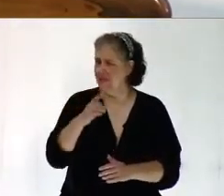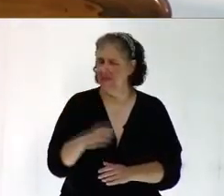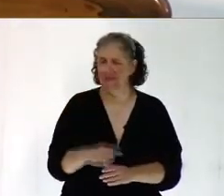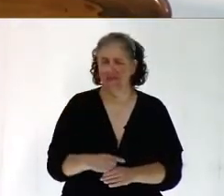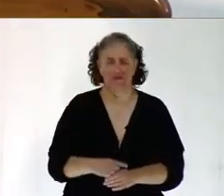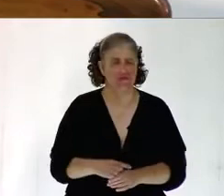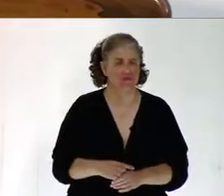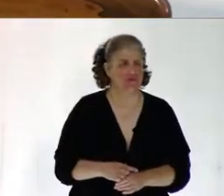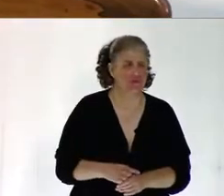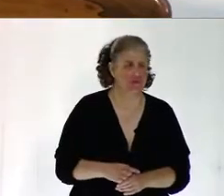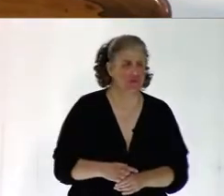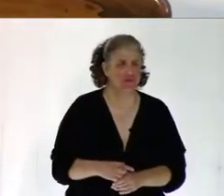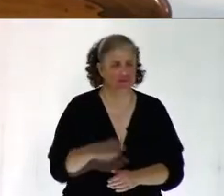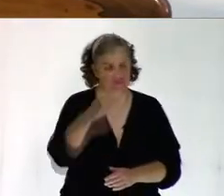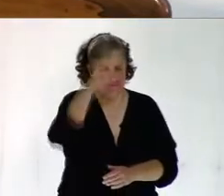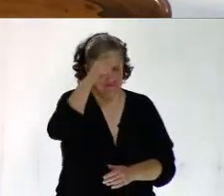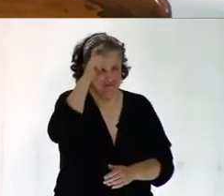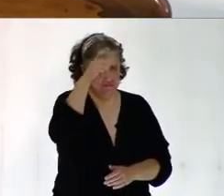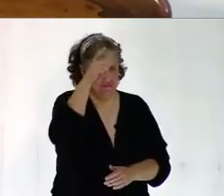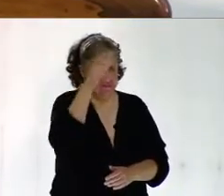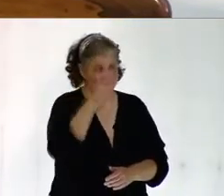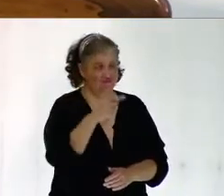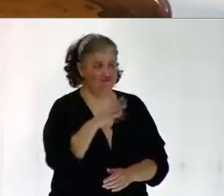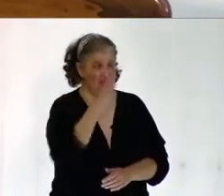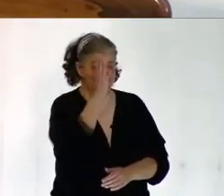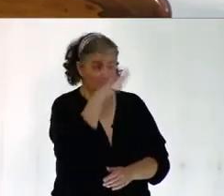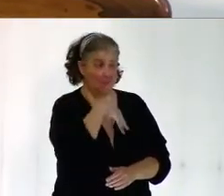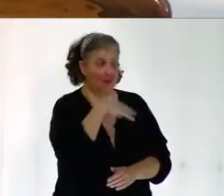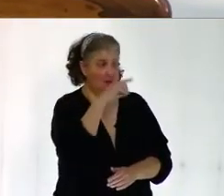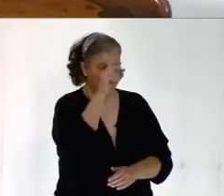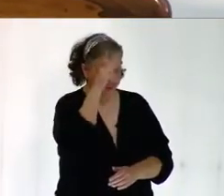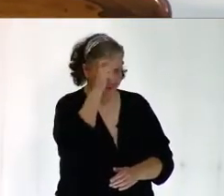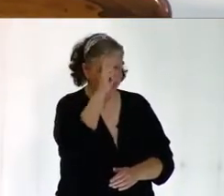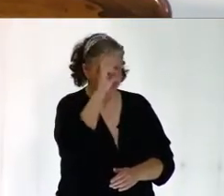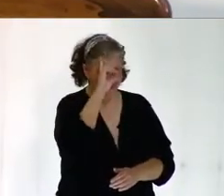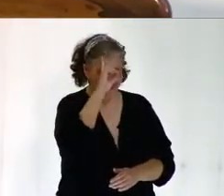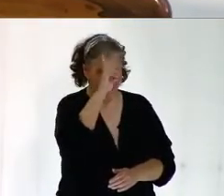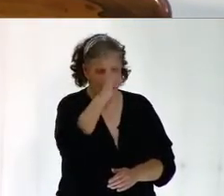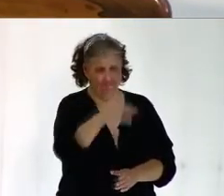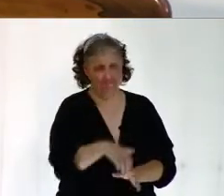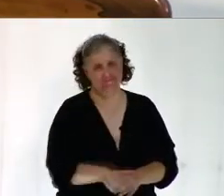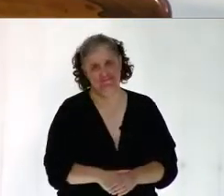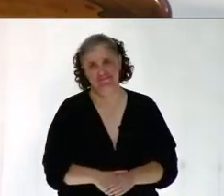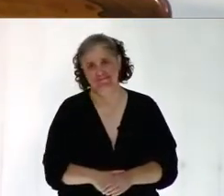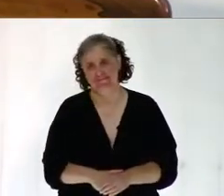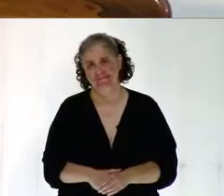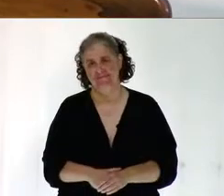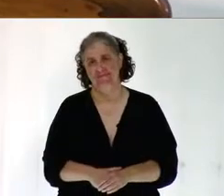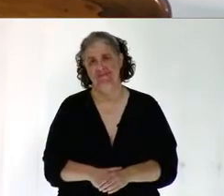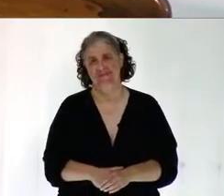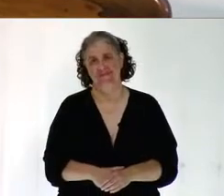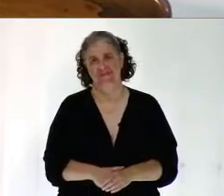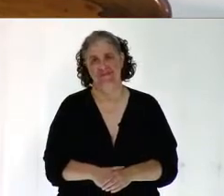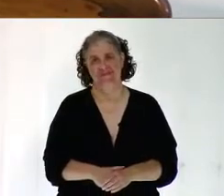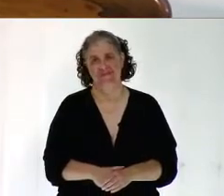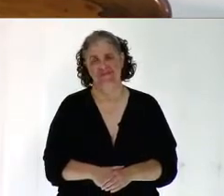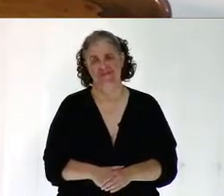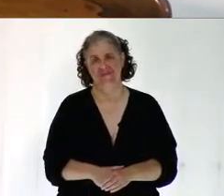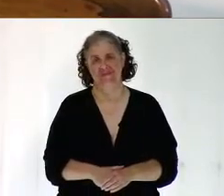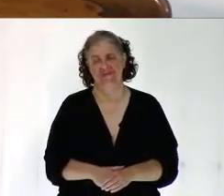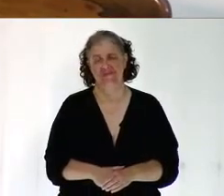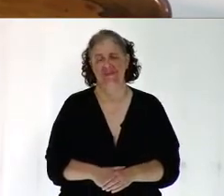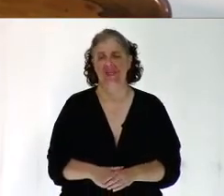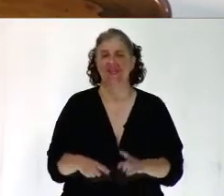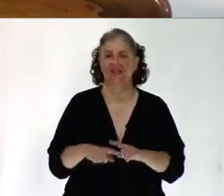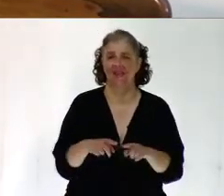não diz bom dia esse é o mau dia é como uma serpente à espreita da